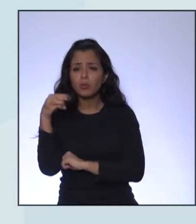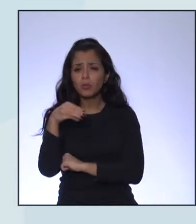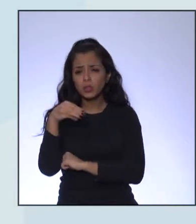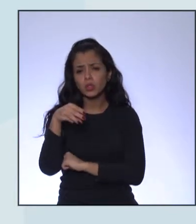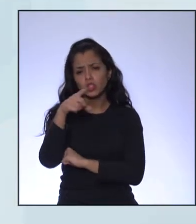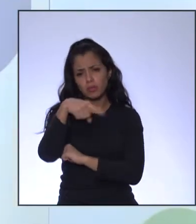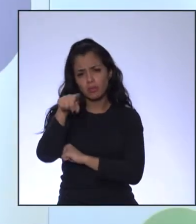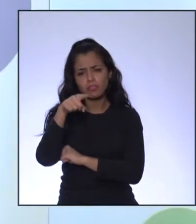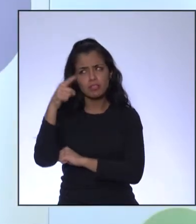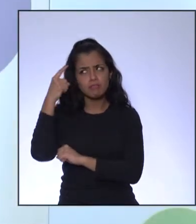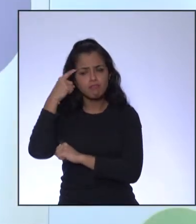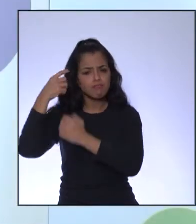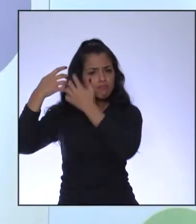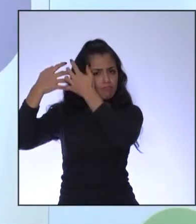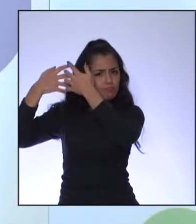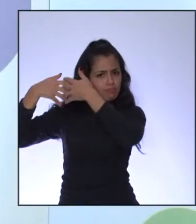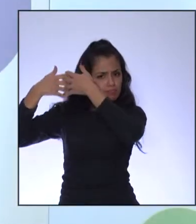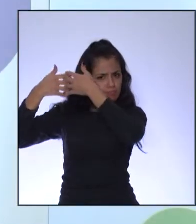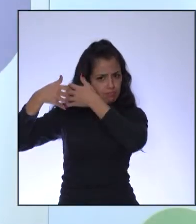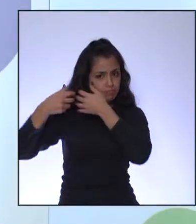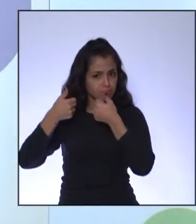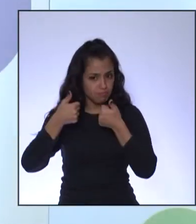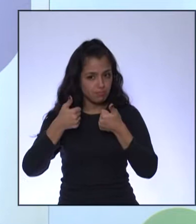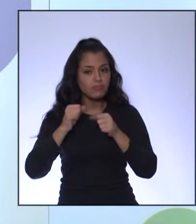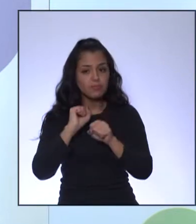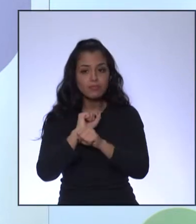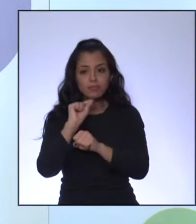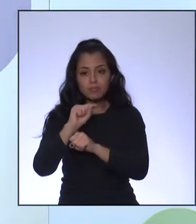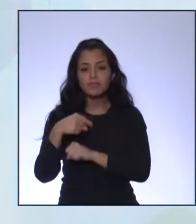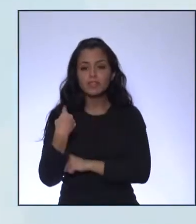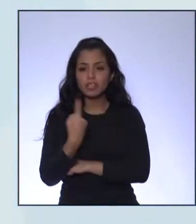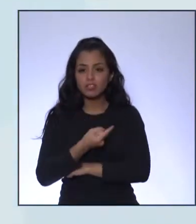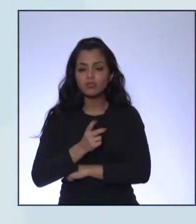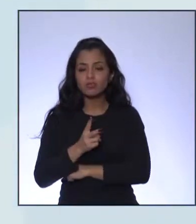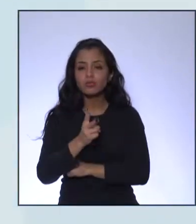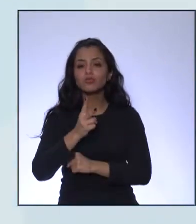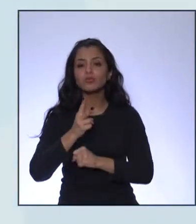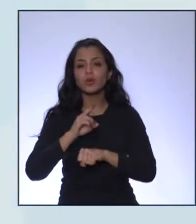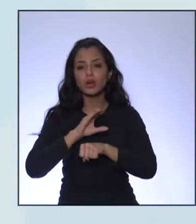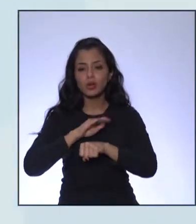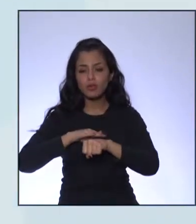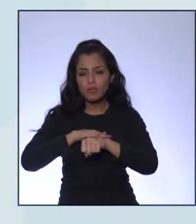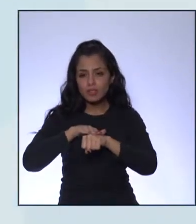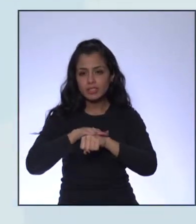para pensar, e depois a gente já conversa, tá bom?